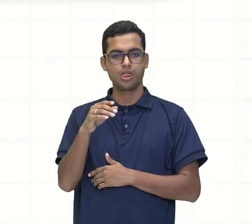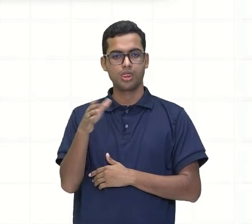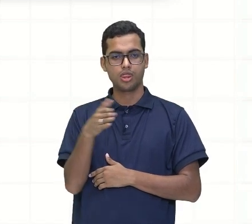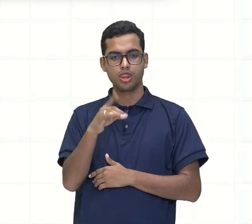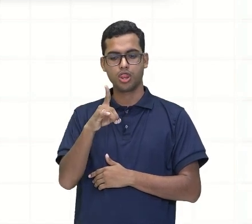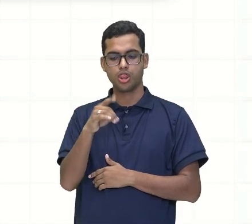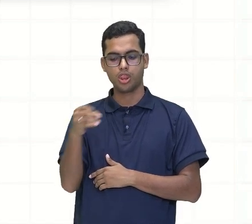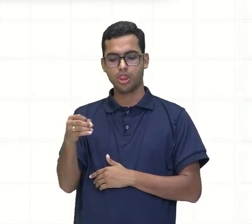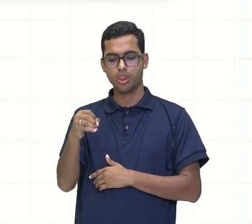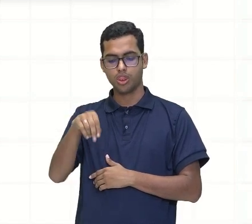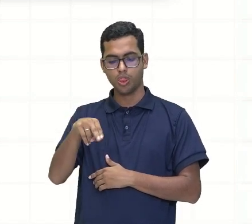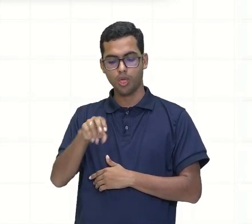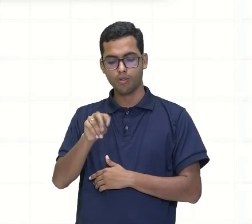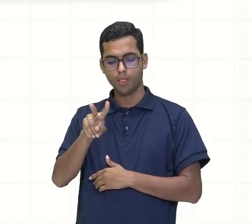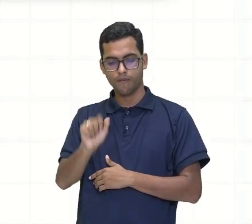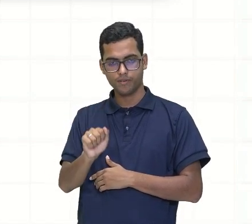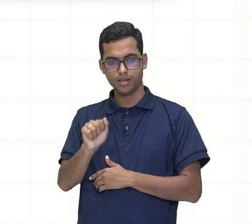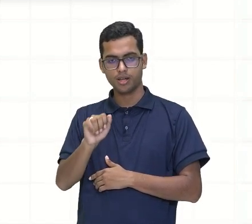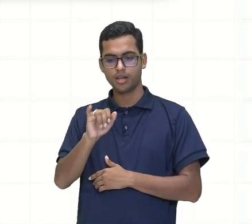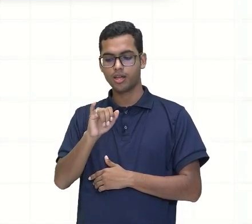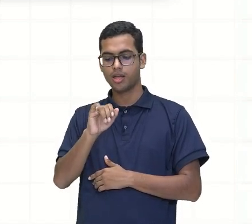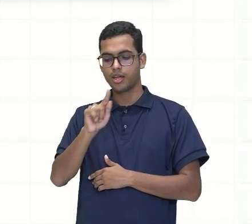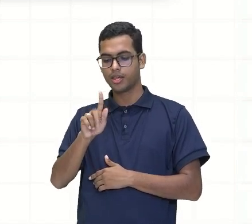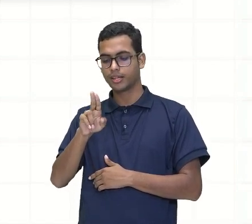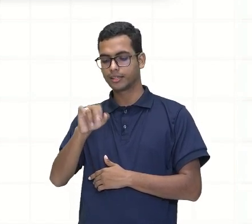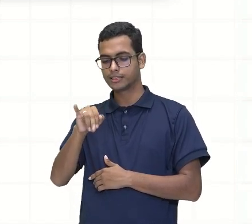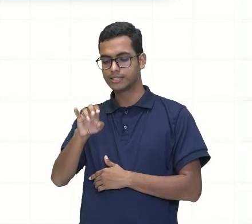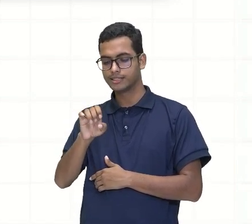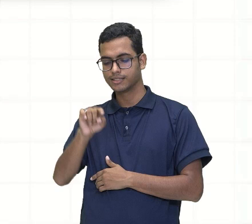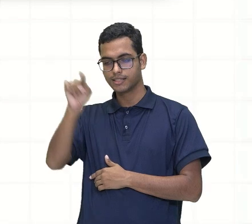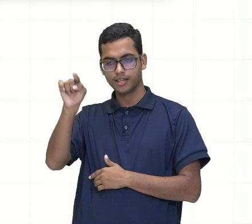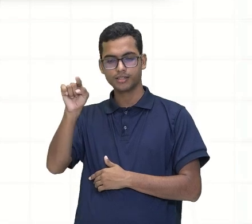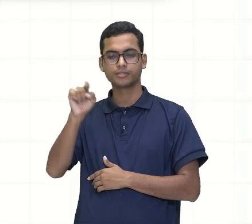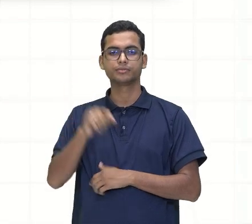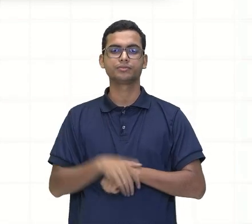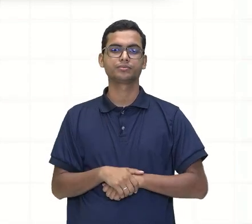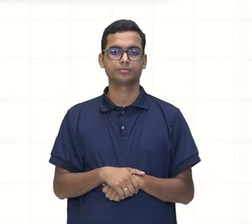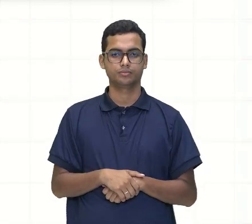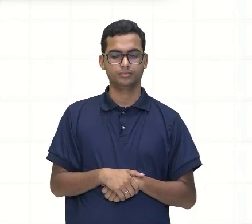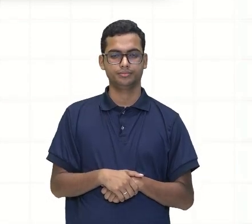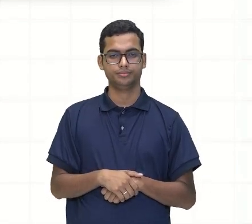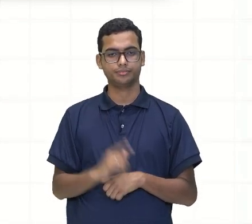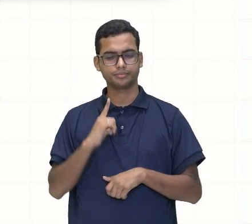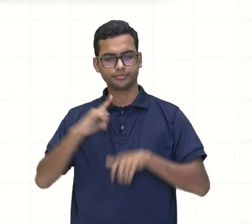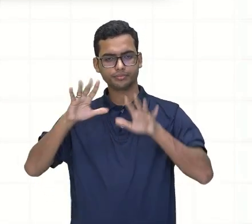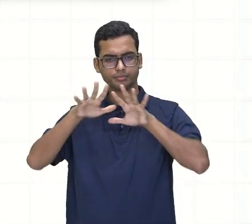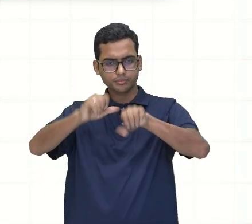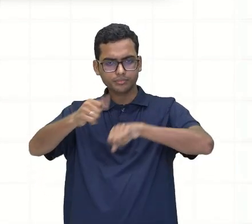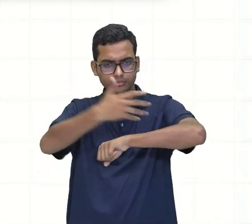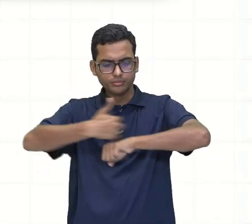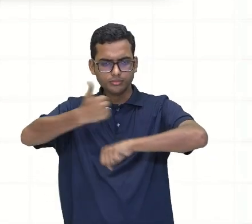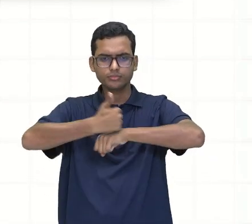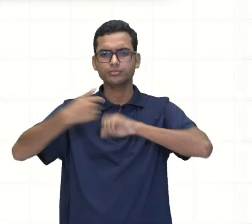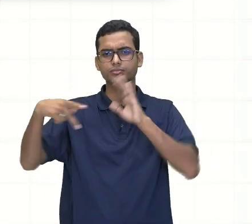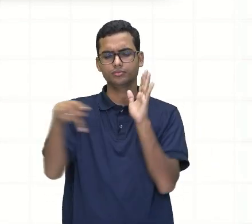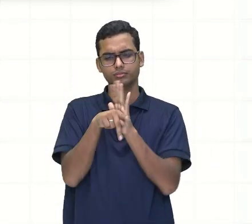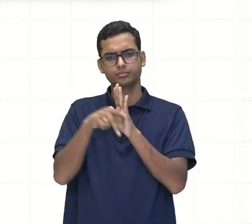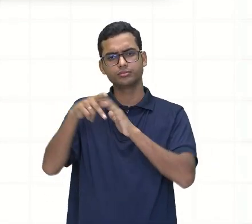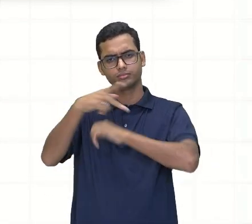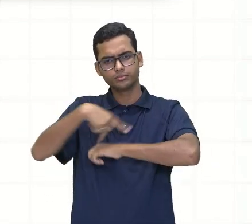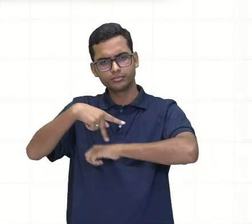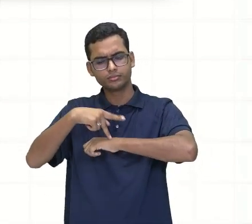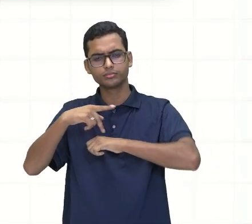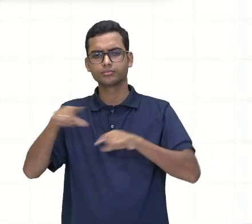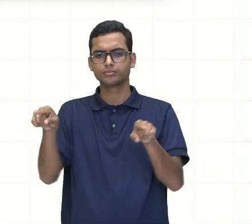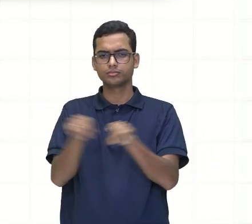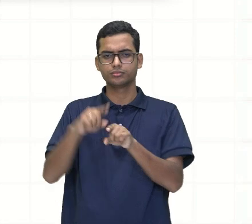caso aí no século XVI, porém não houve uma colonização efetiva dos países ibéricos, né, no caso aí